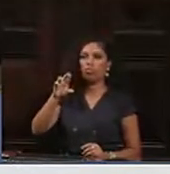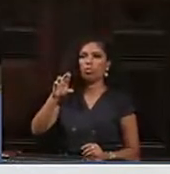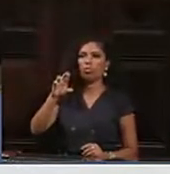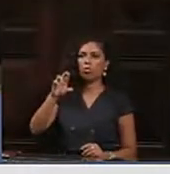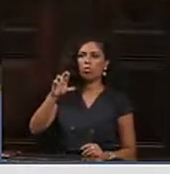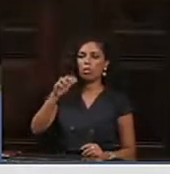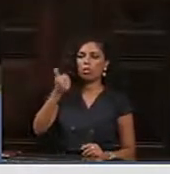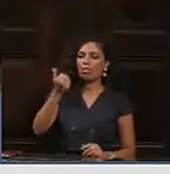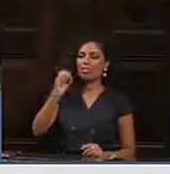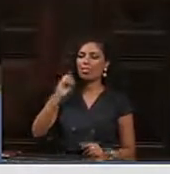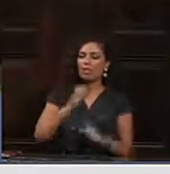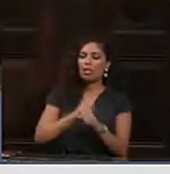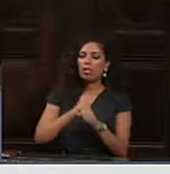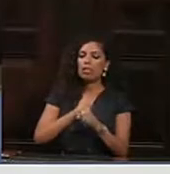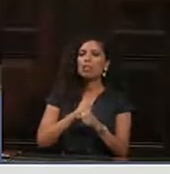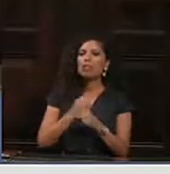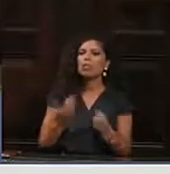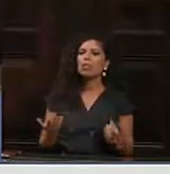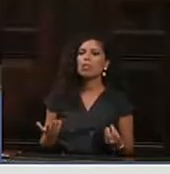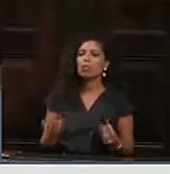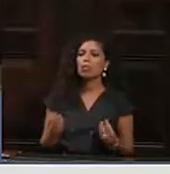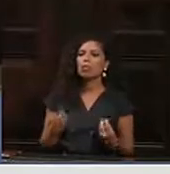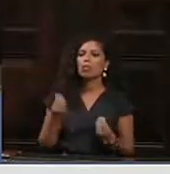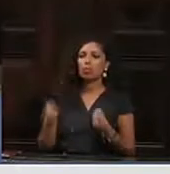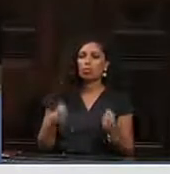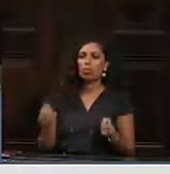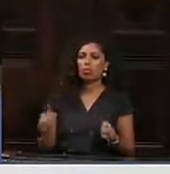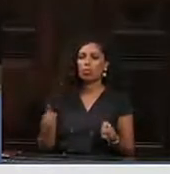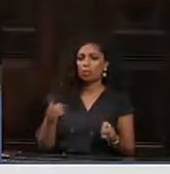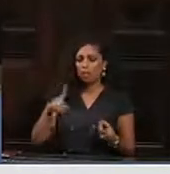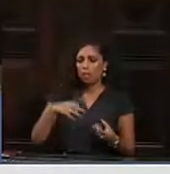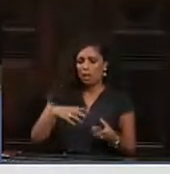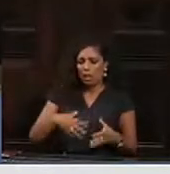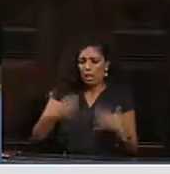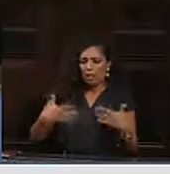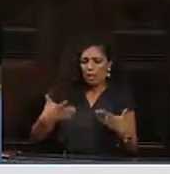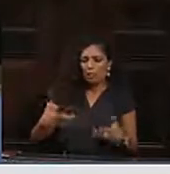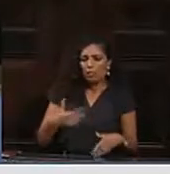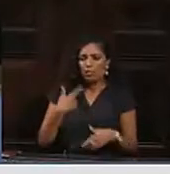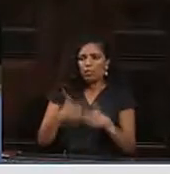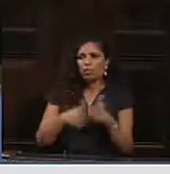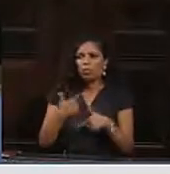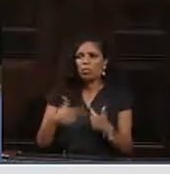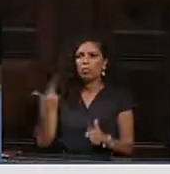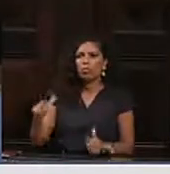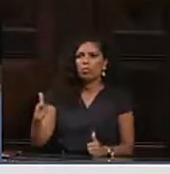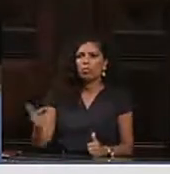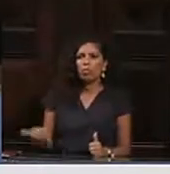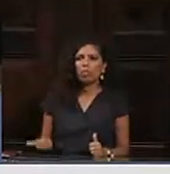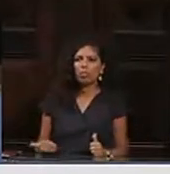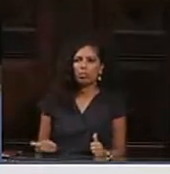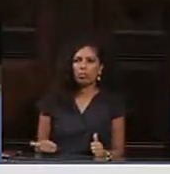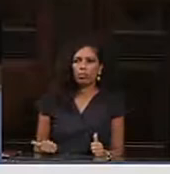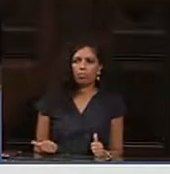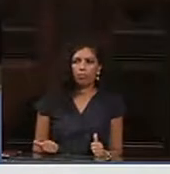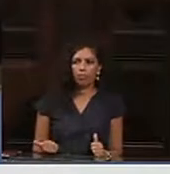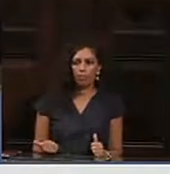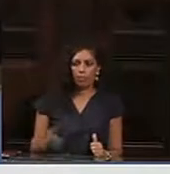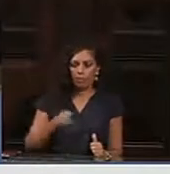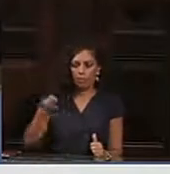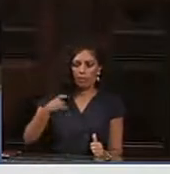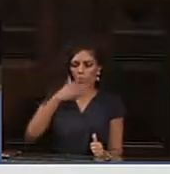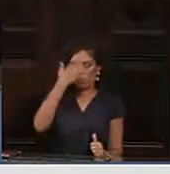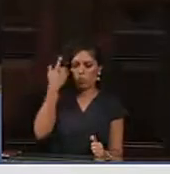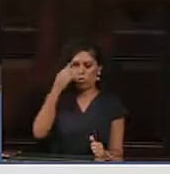cara. Isso desmotiva ele. Como que ele está sendo atropelado? Imagina a tropa. O que está